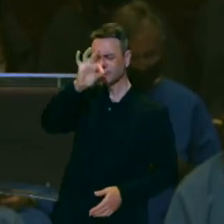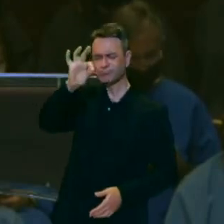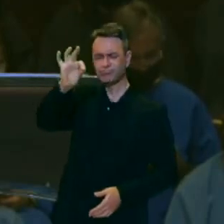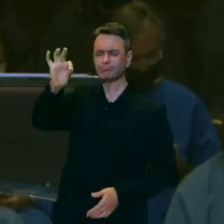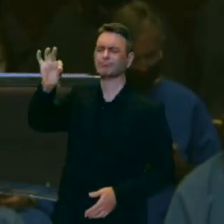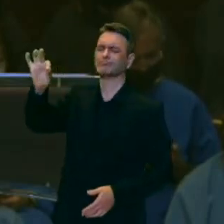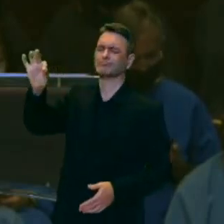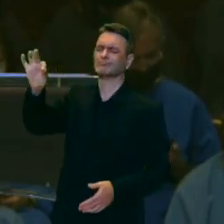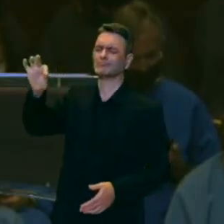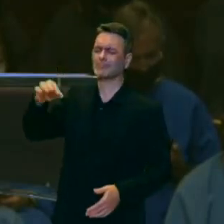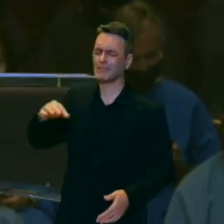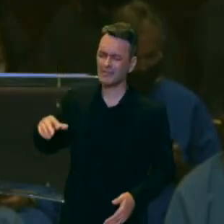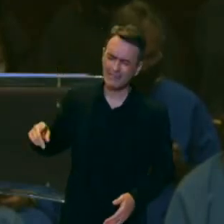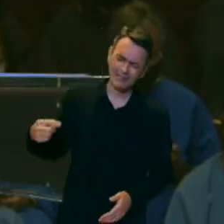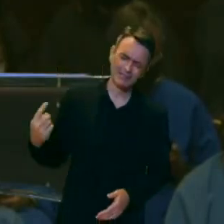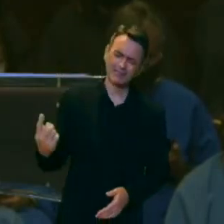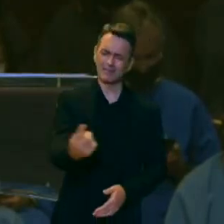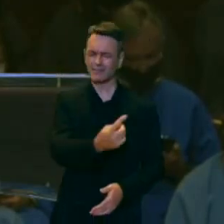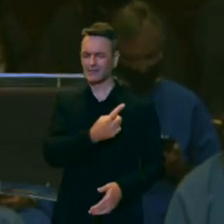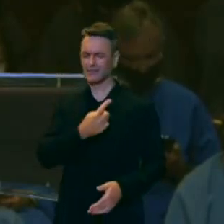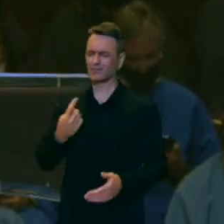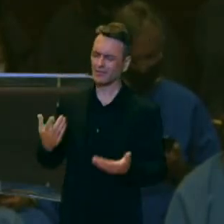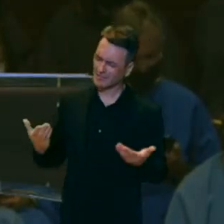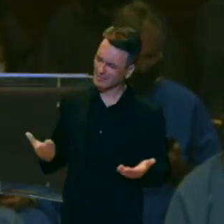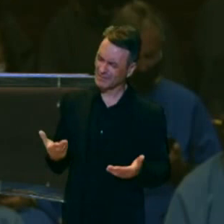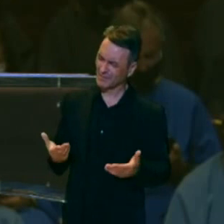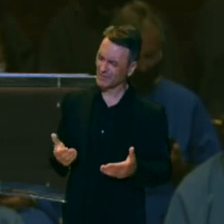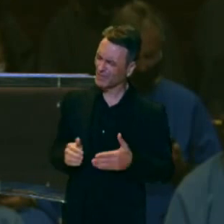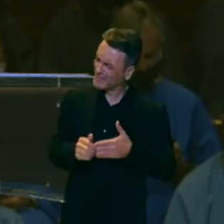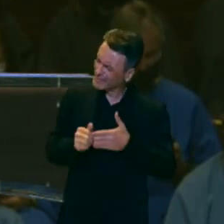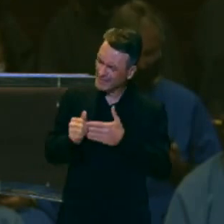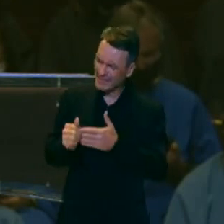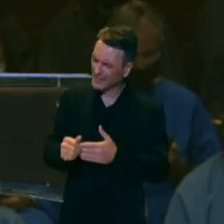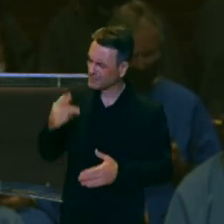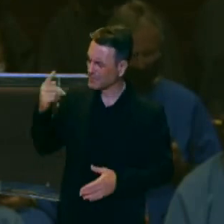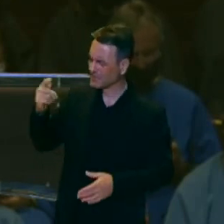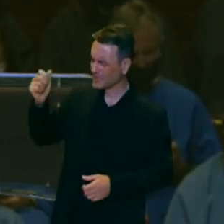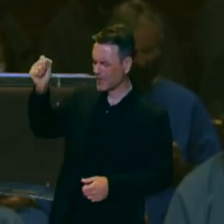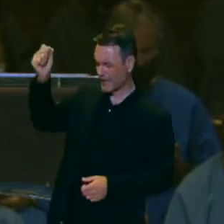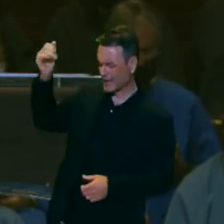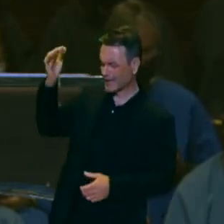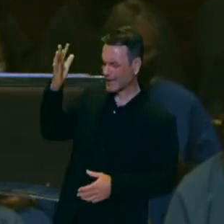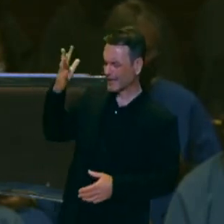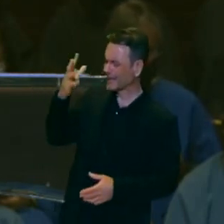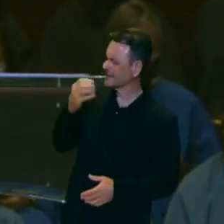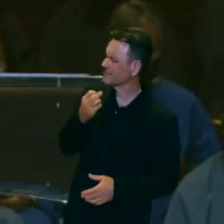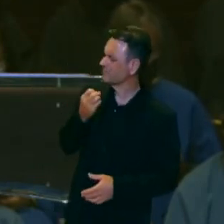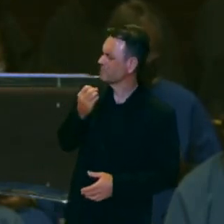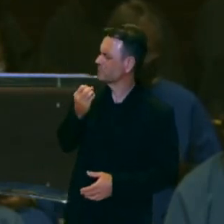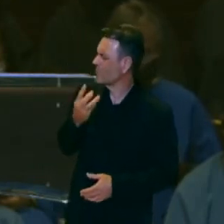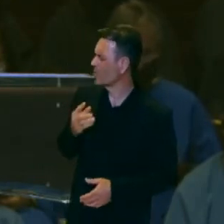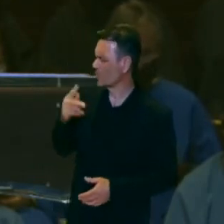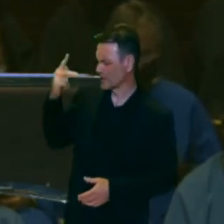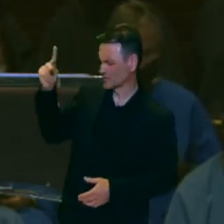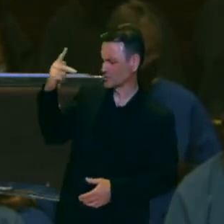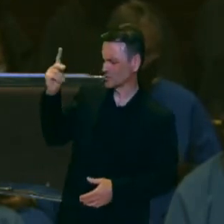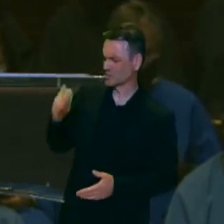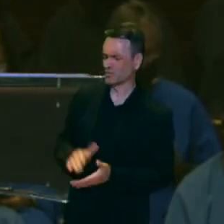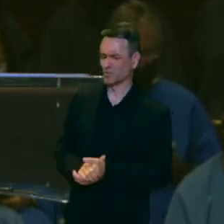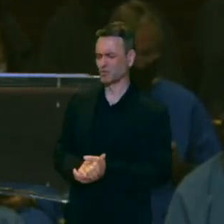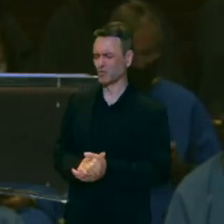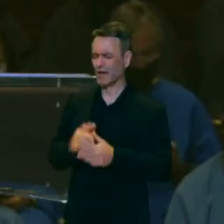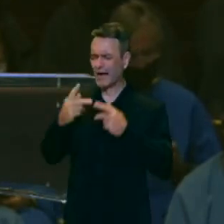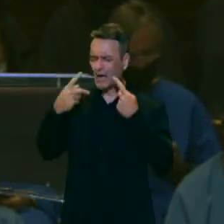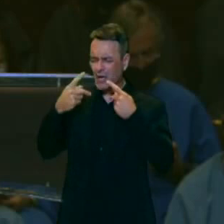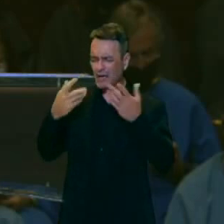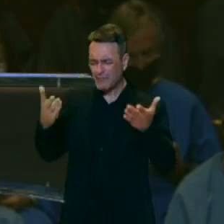que sejamos movidos, dirigidos por essa graça bendita do Senhor. Aplica, Senhor, essa